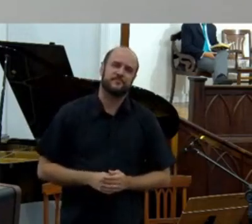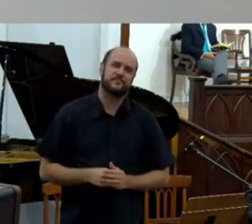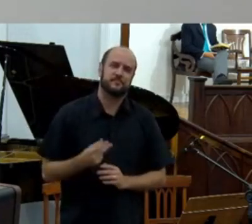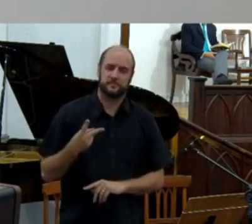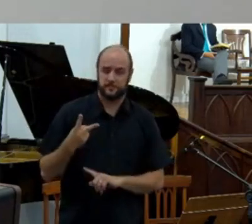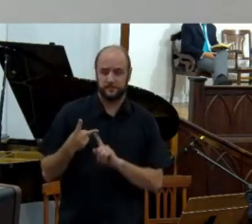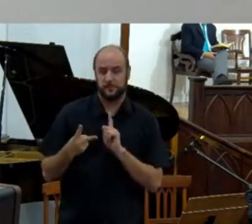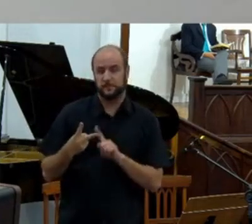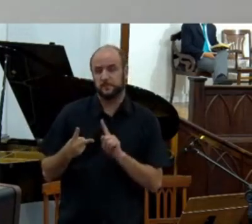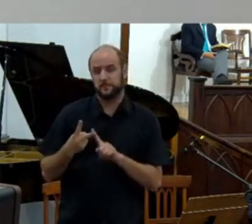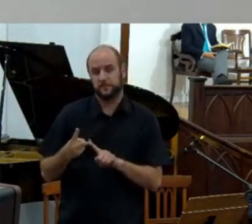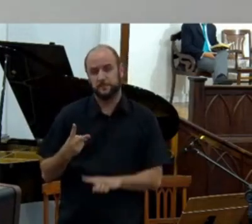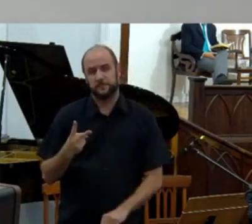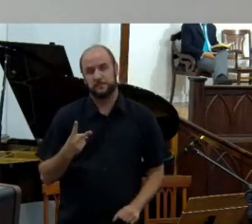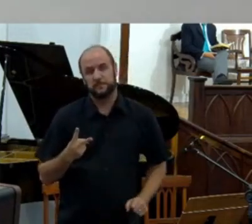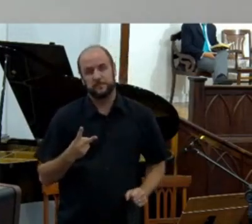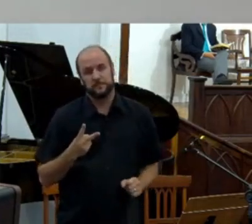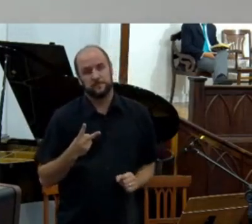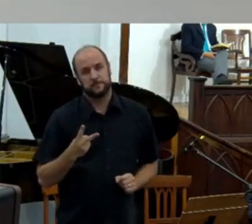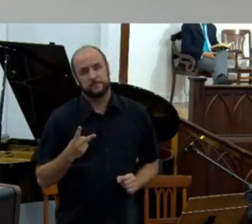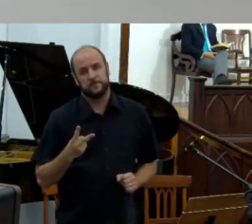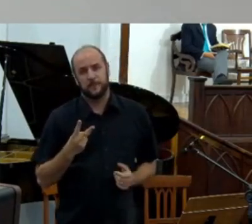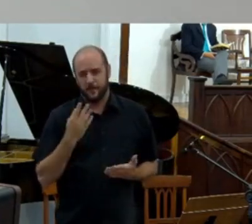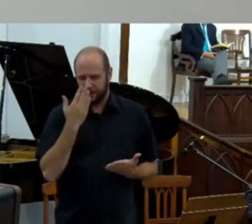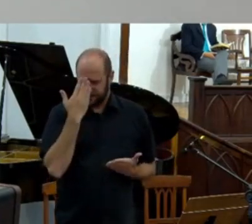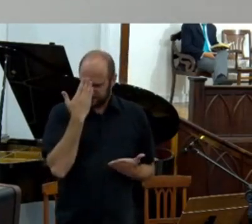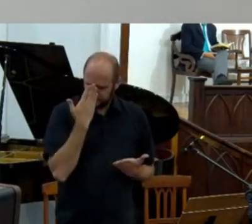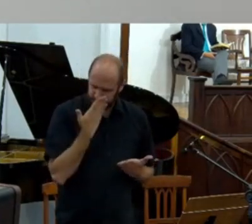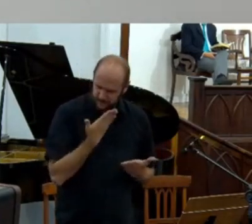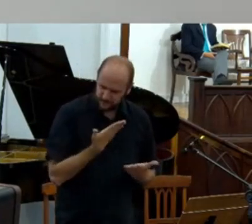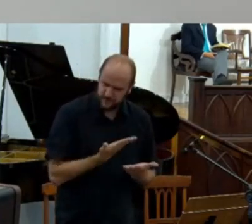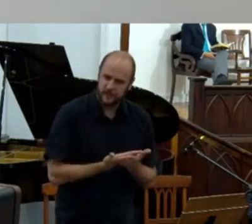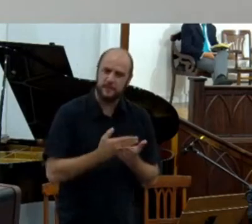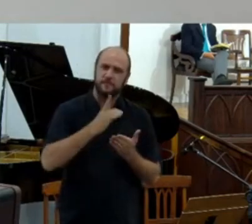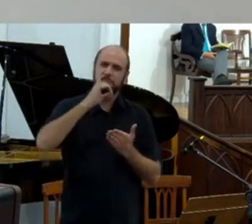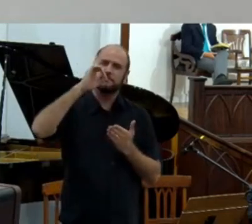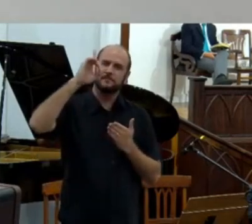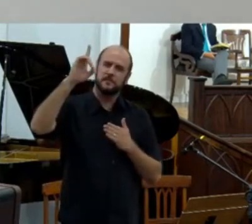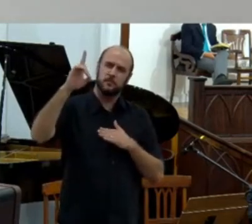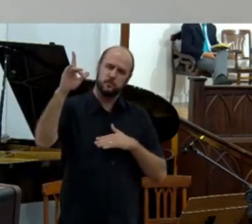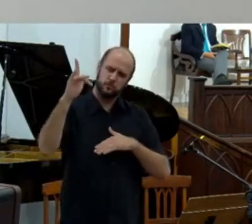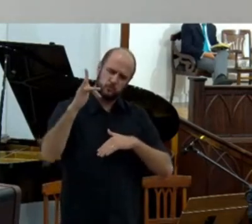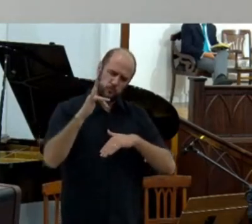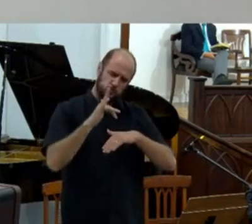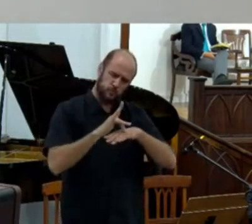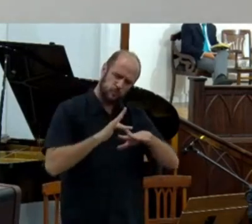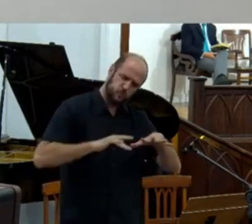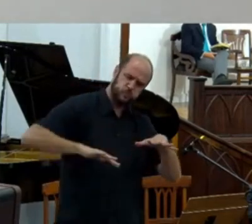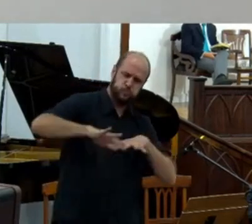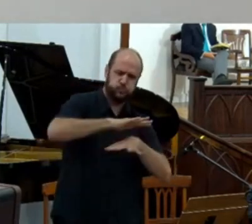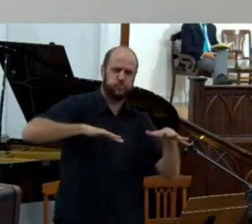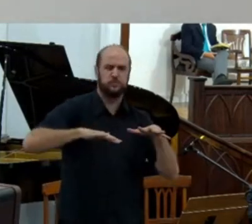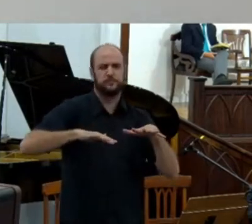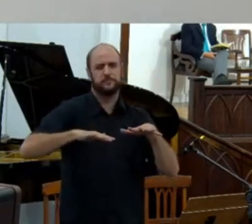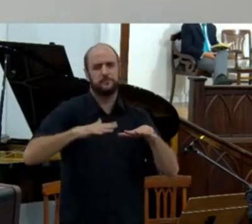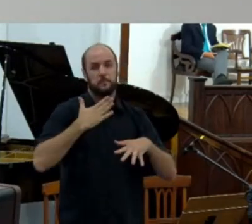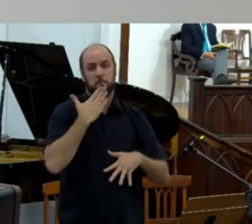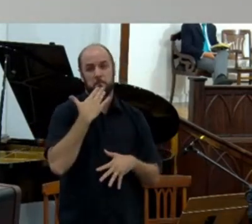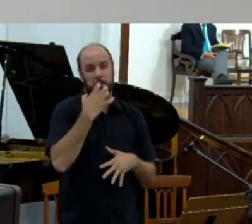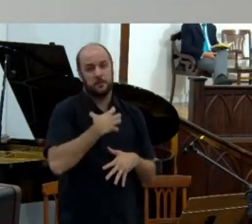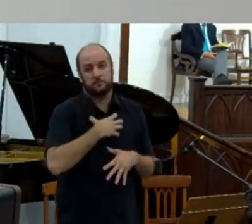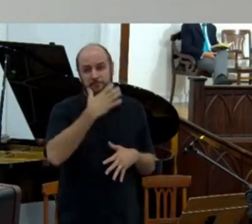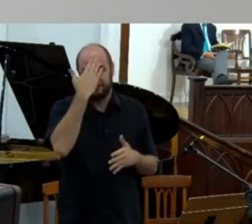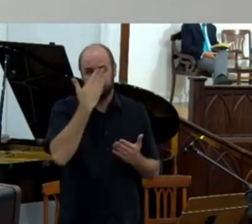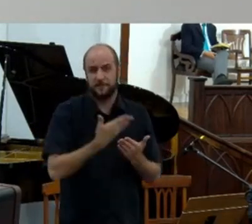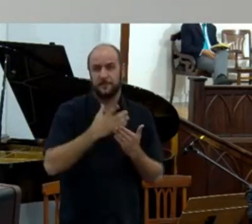Segunda aplicação: confie na intervenção de Deus. E a melhor maneira de confiar